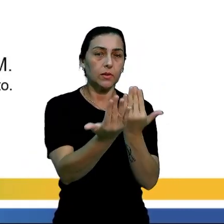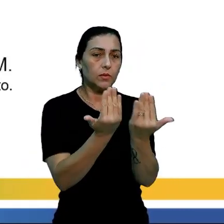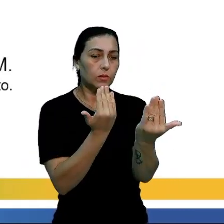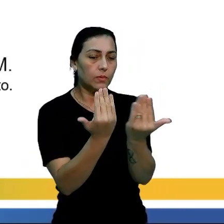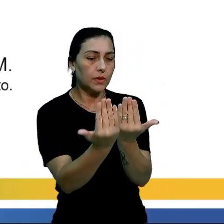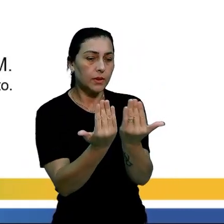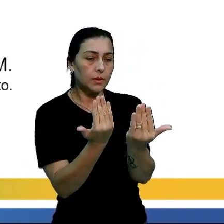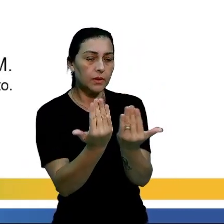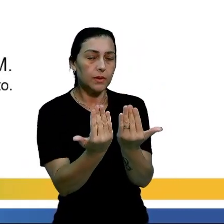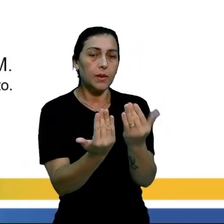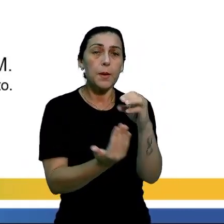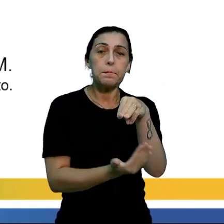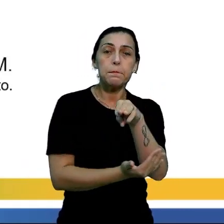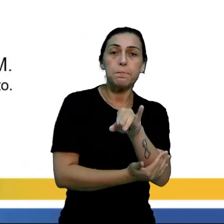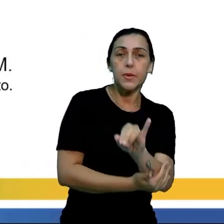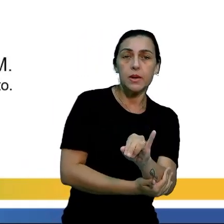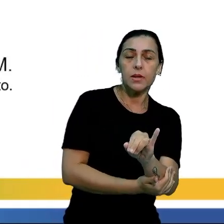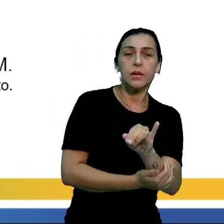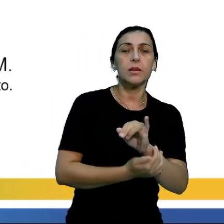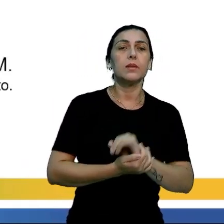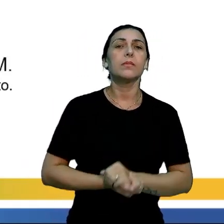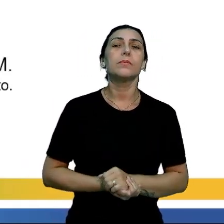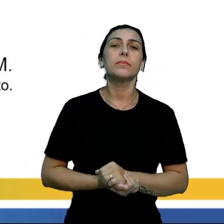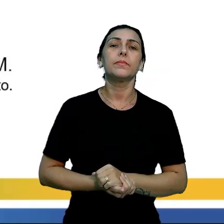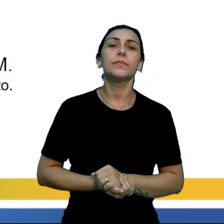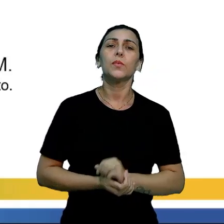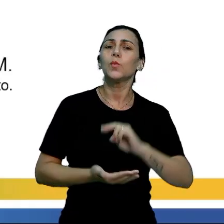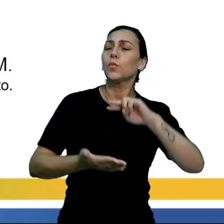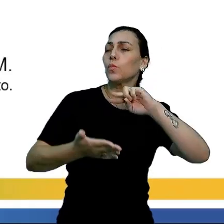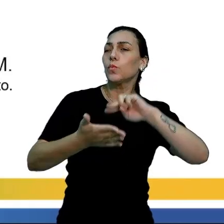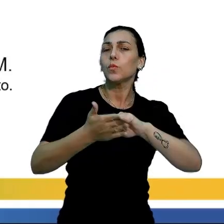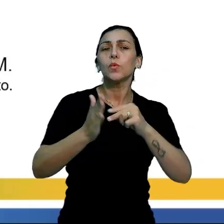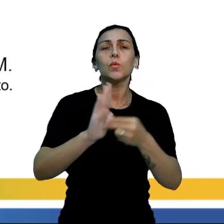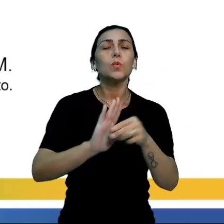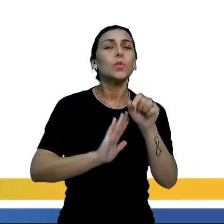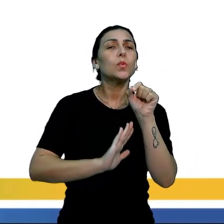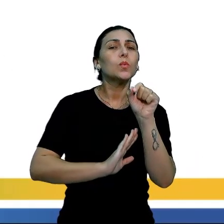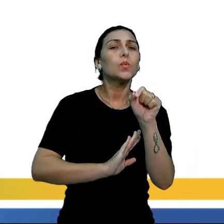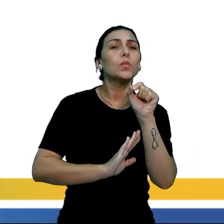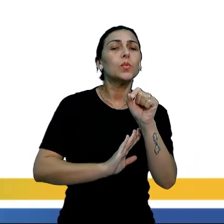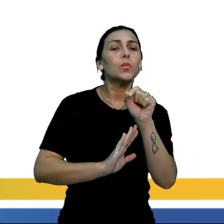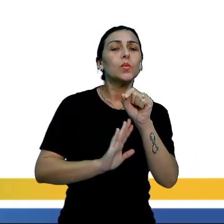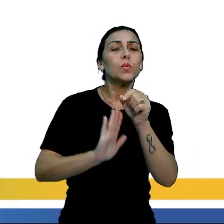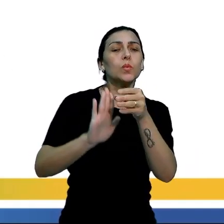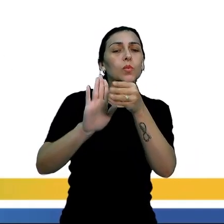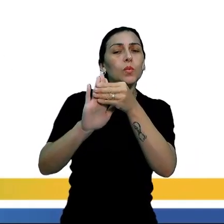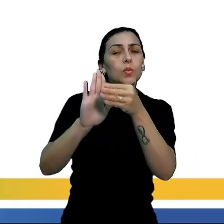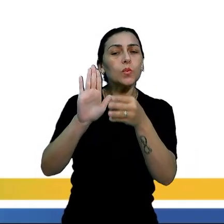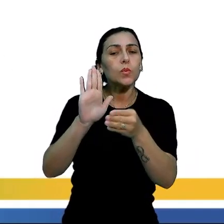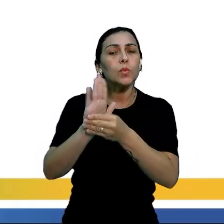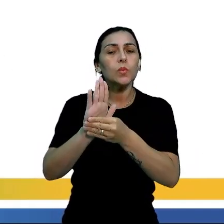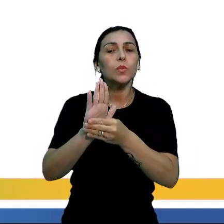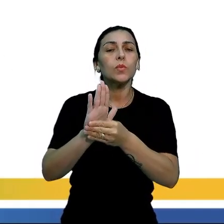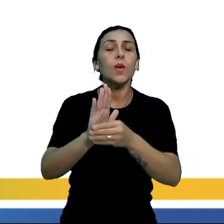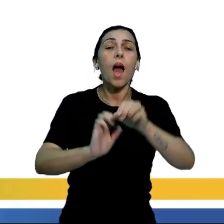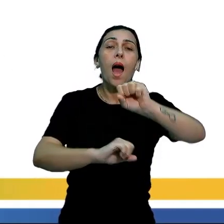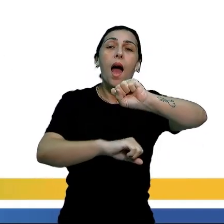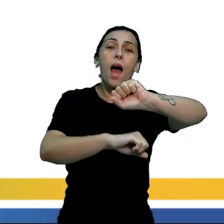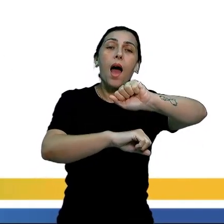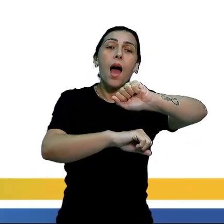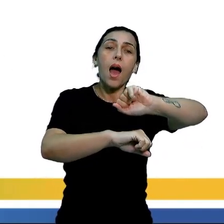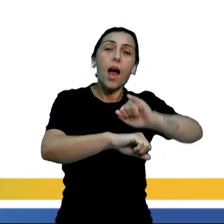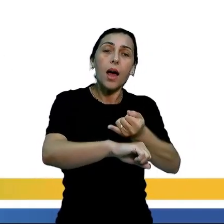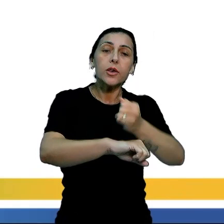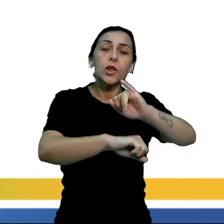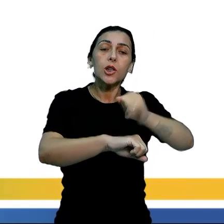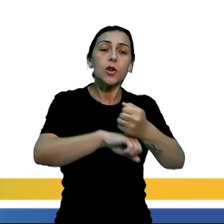E agora esse mi, né? E esse mi, galerinha, ele vem lá do conteúdo, né? Dos adjetivos possessivos,